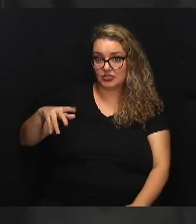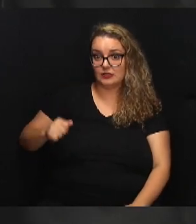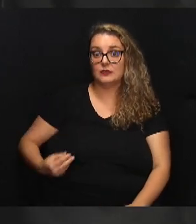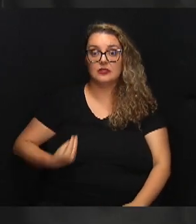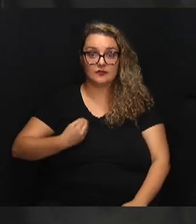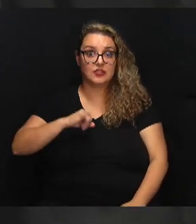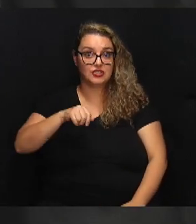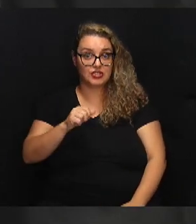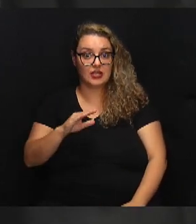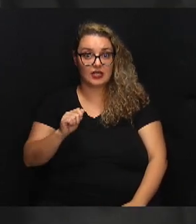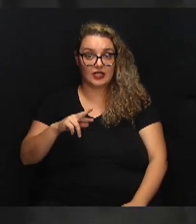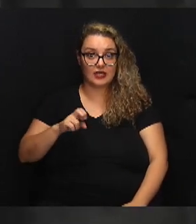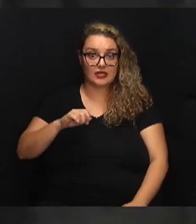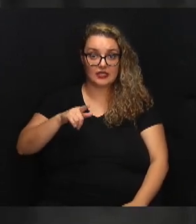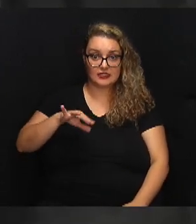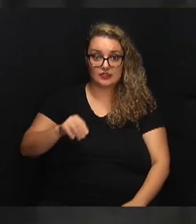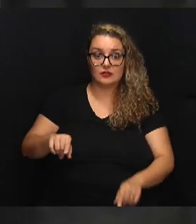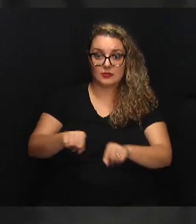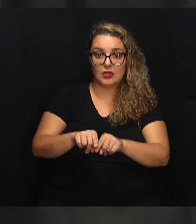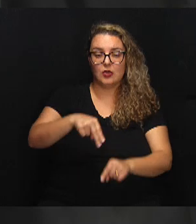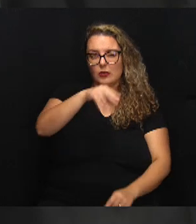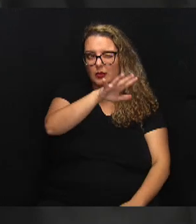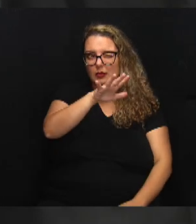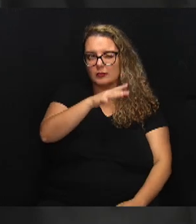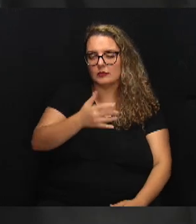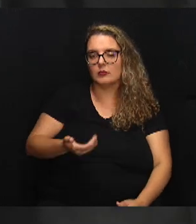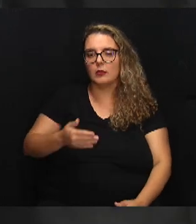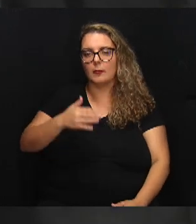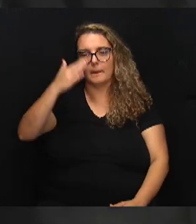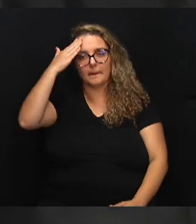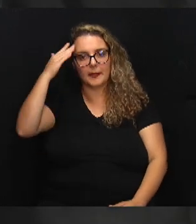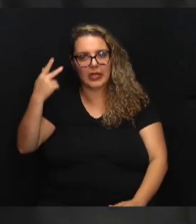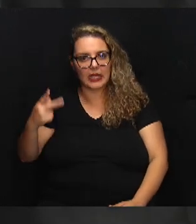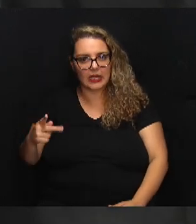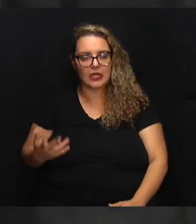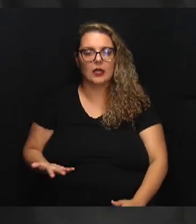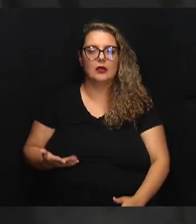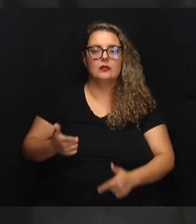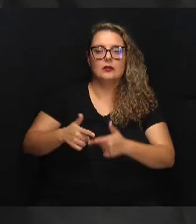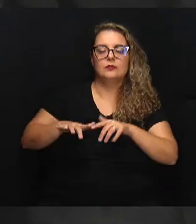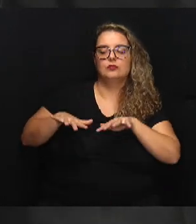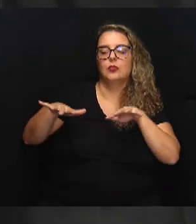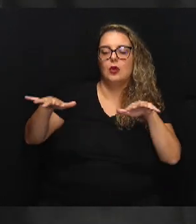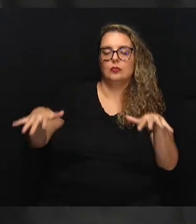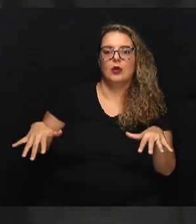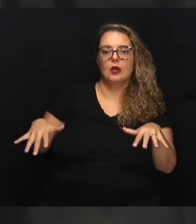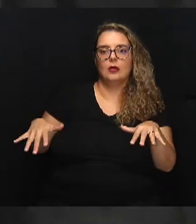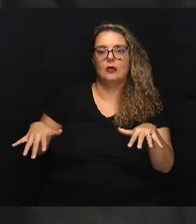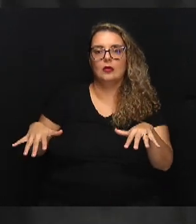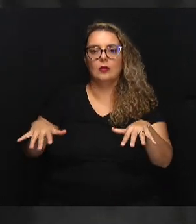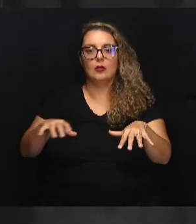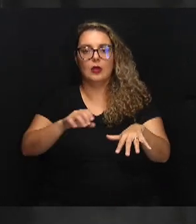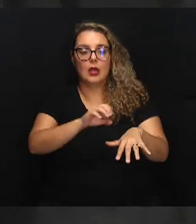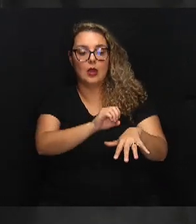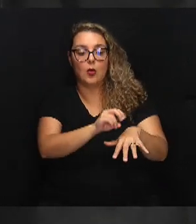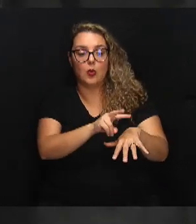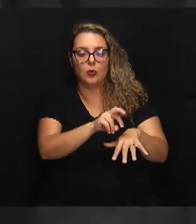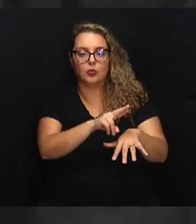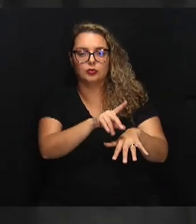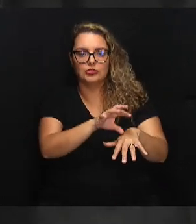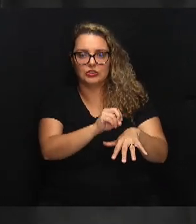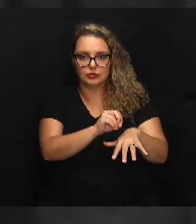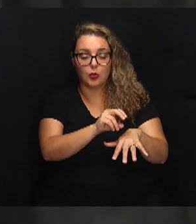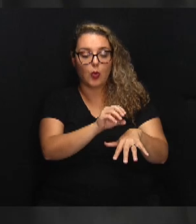Jacarezinho. É o norte pioneiro do Paraná, né? Logo na divisa com o estado de São Paulo, a outra cidade em São Paulo é Ourinhos, né? E